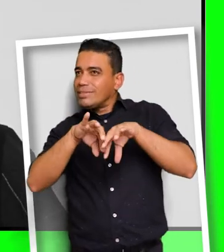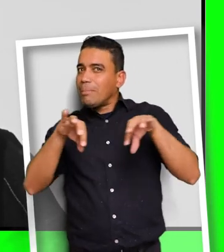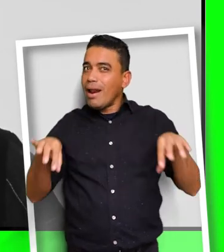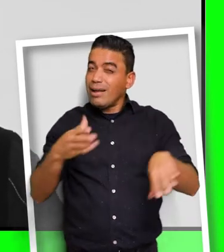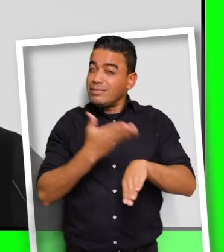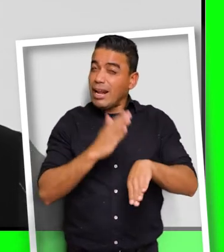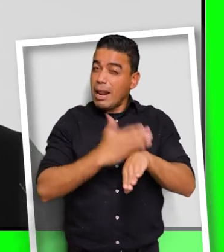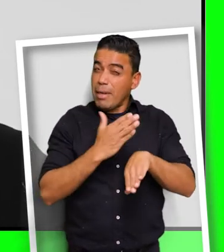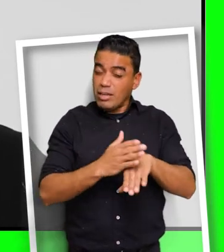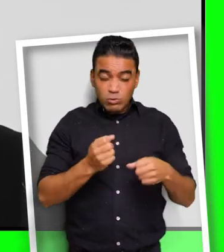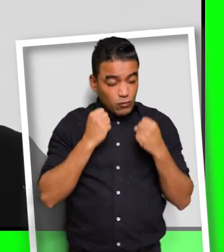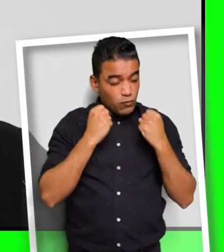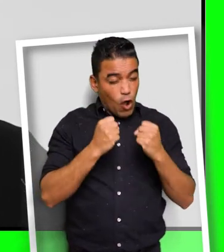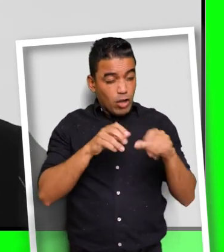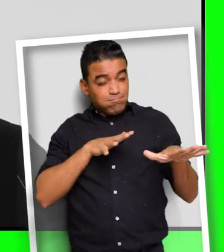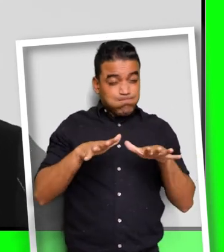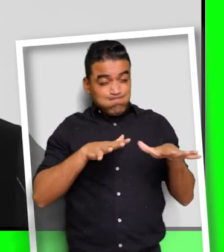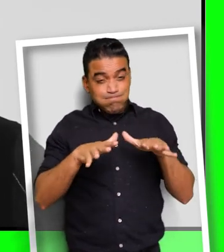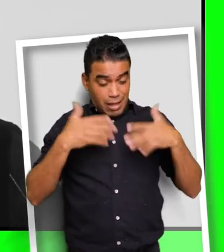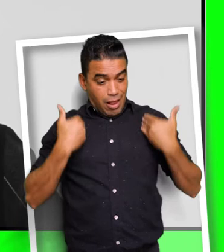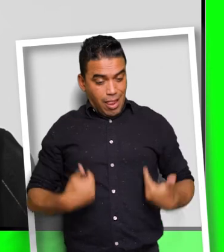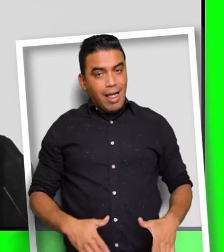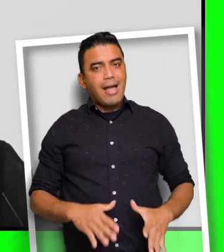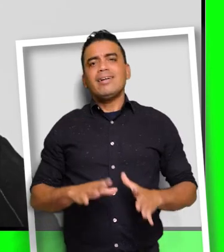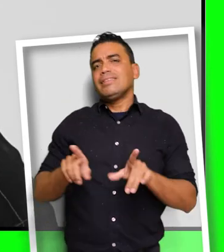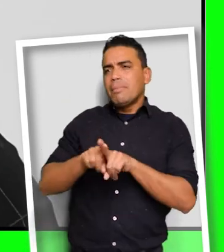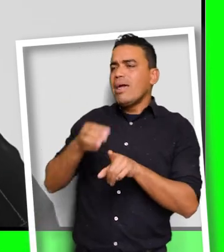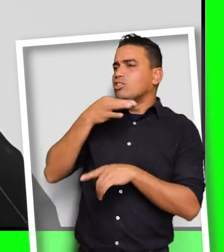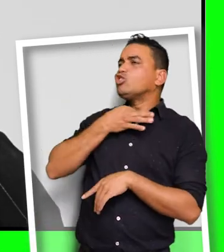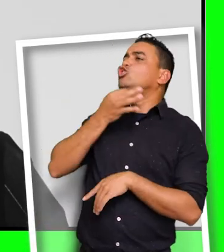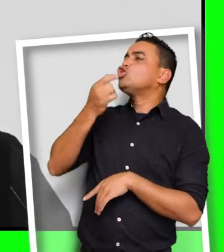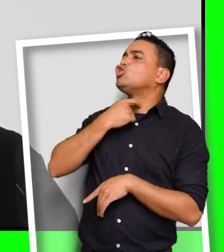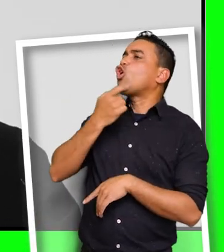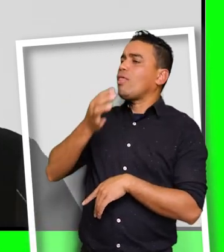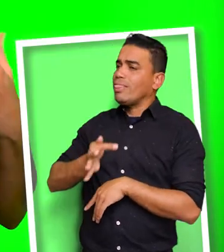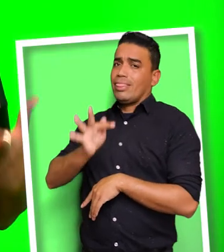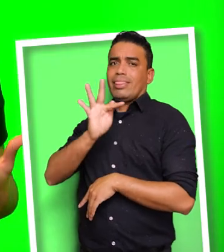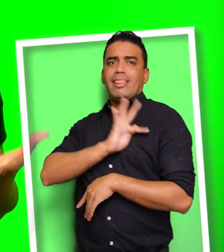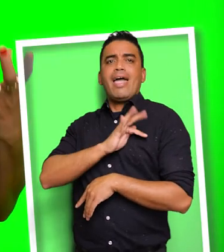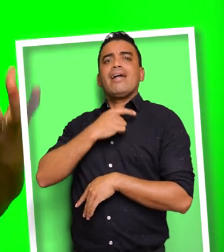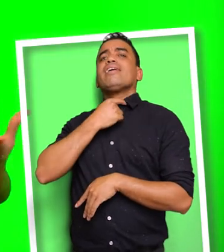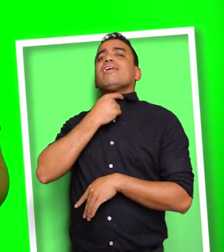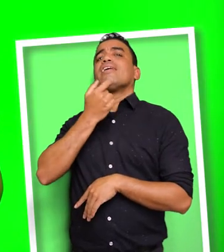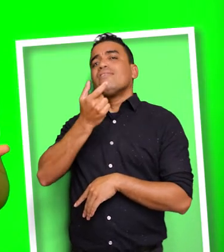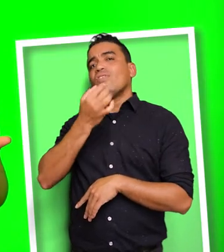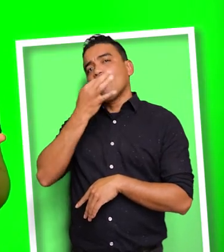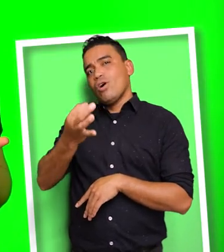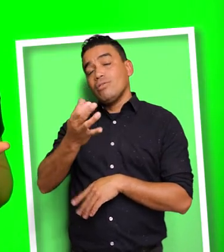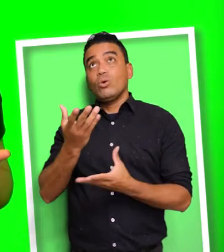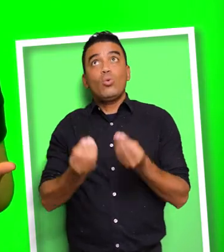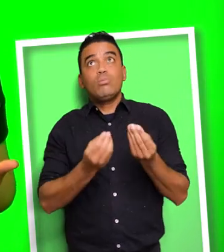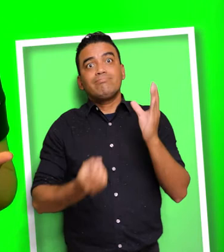treinamento muito intenso, rítmico, e também de afinação, melódico, técnica vocal, né? Então, como que a gente cria as